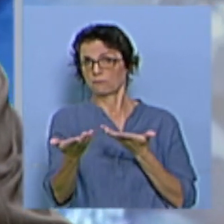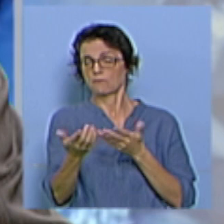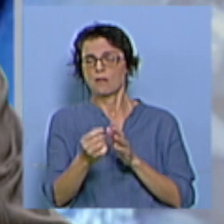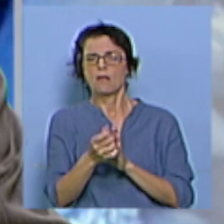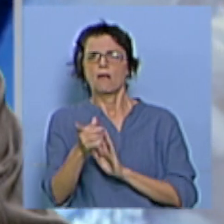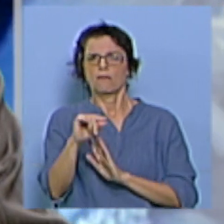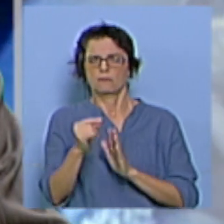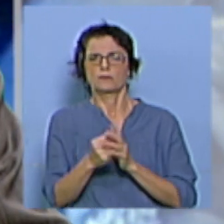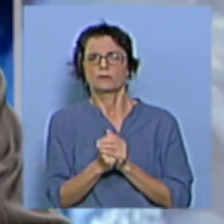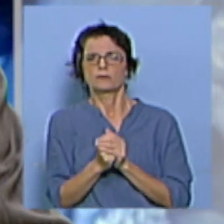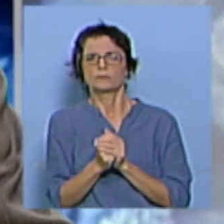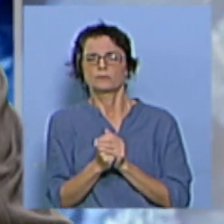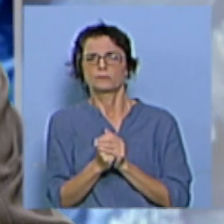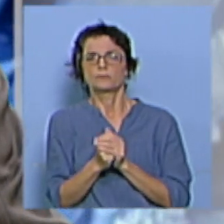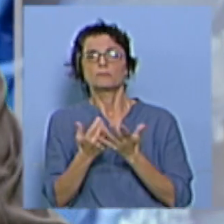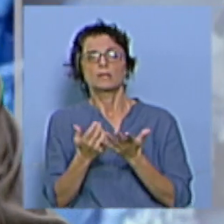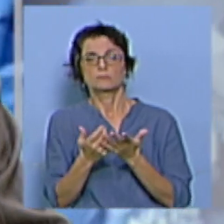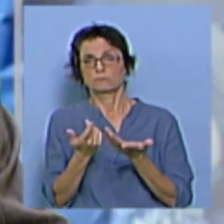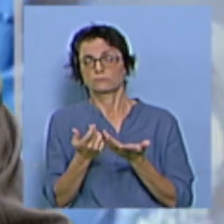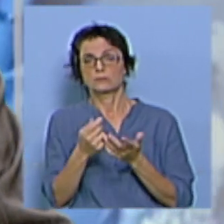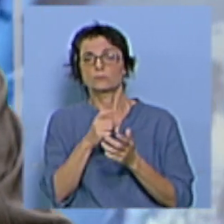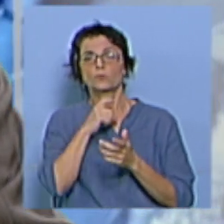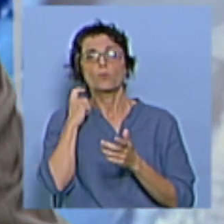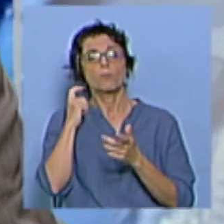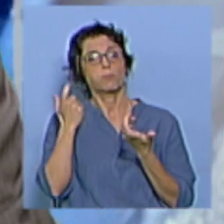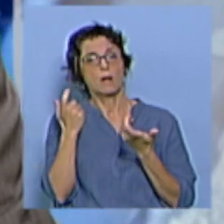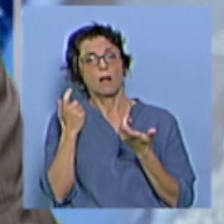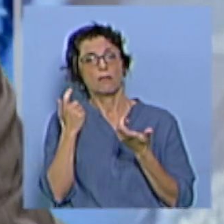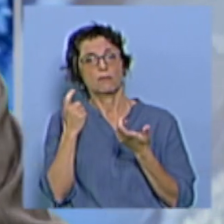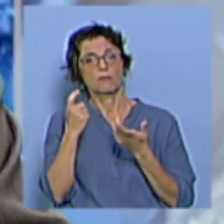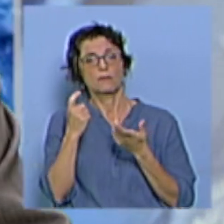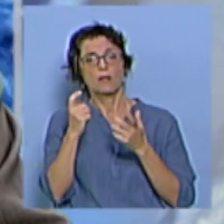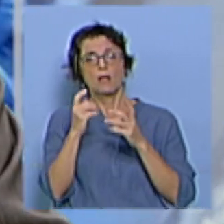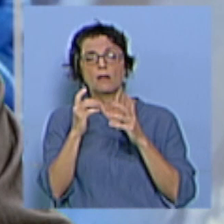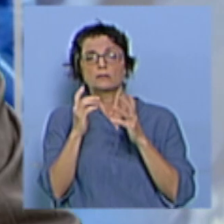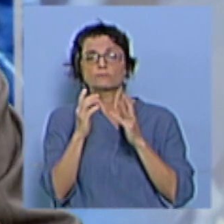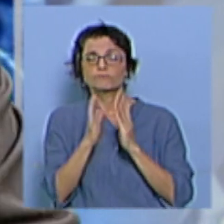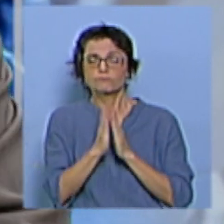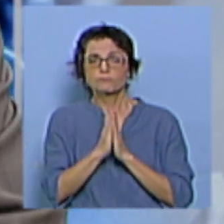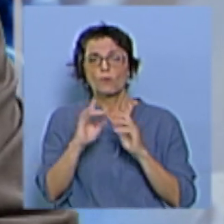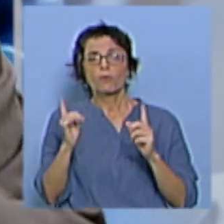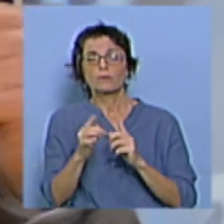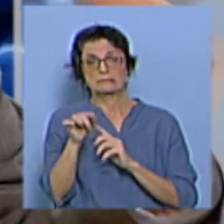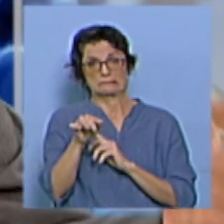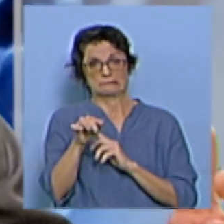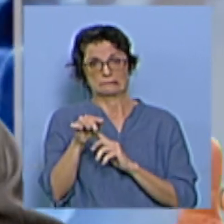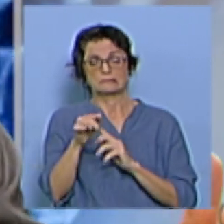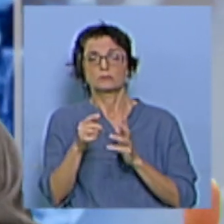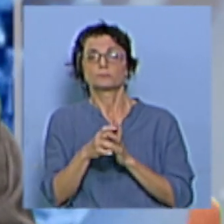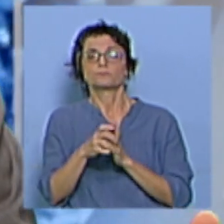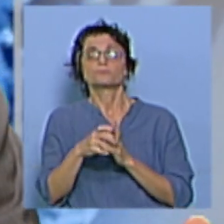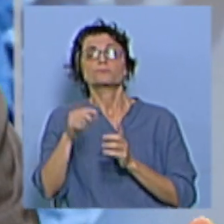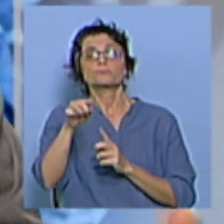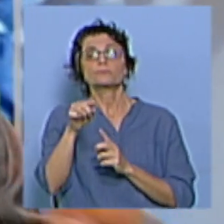Tivemos, por exemplo, o capelão dos paraquedistas que celebrava, porque não podia deslocar-se à